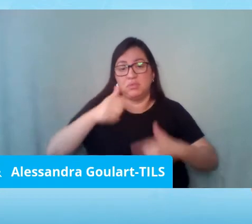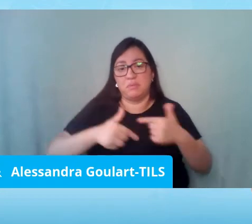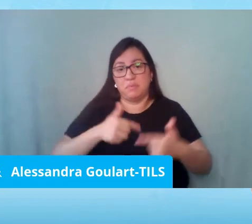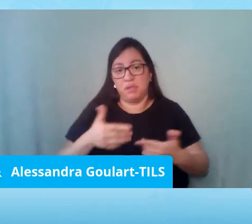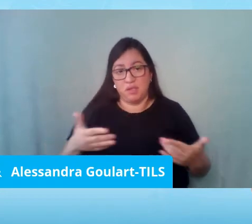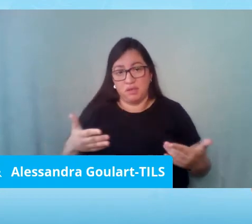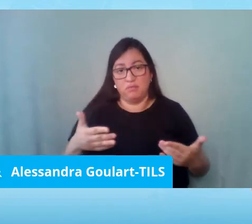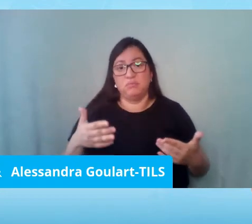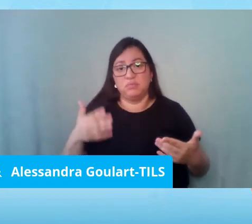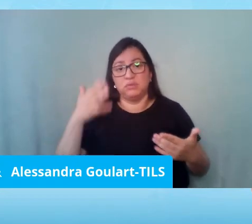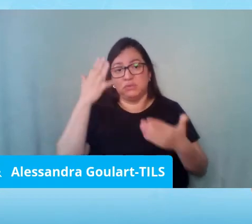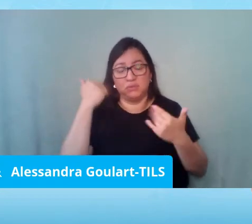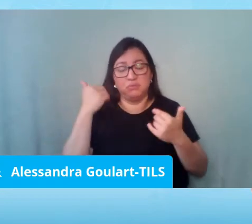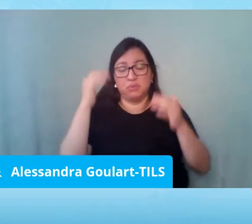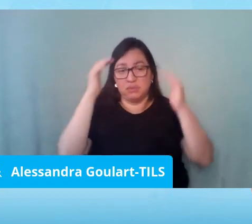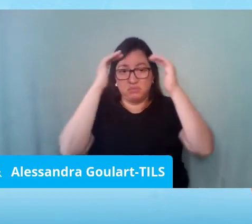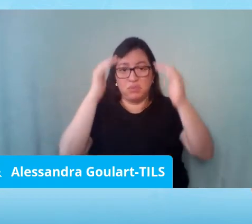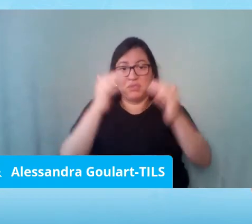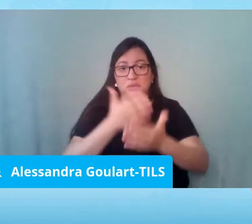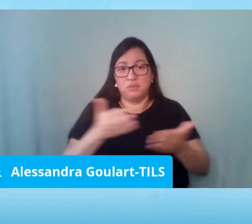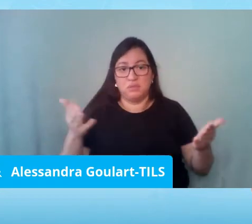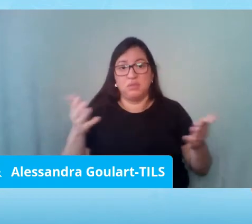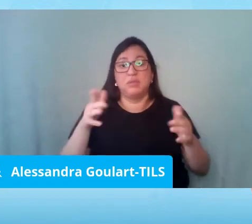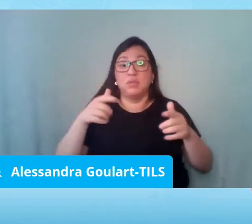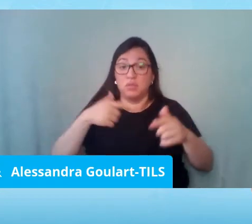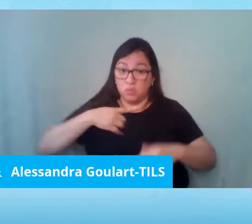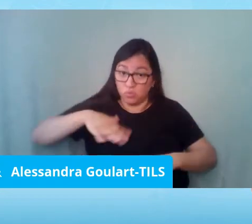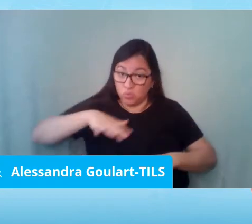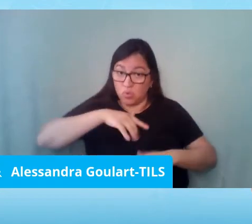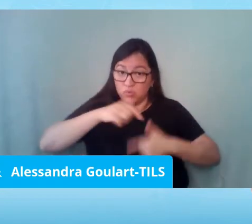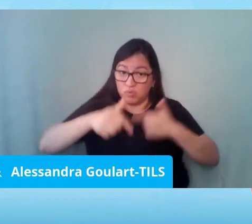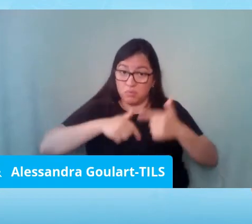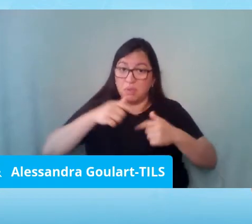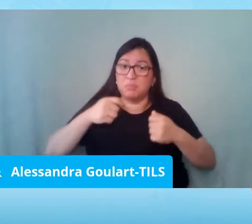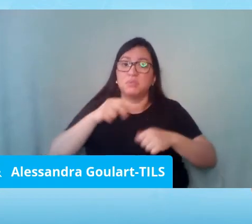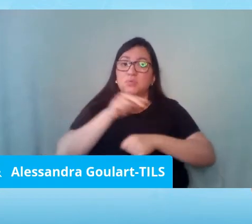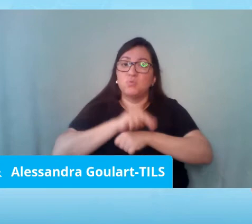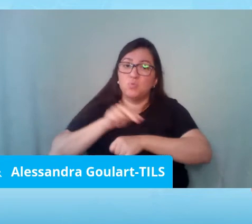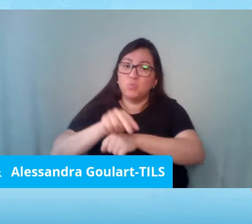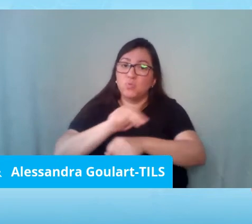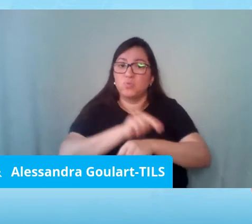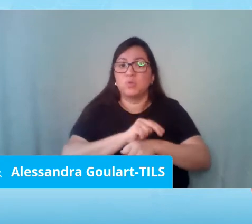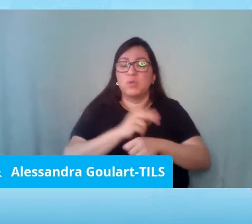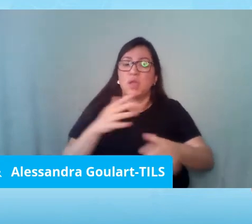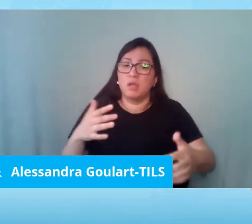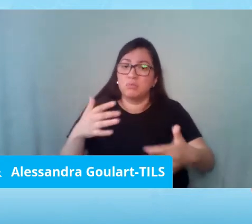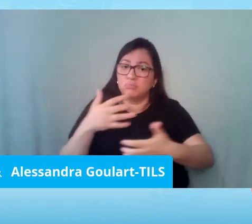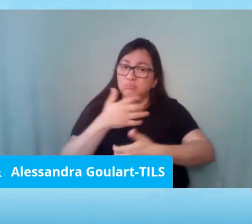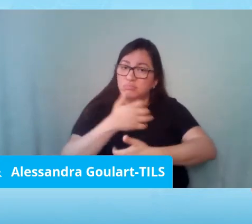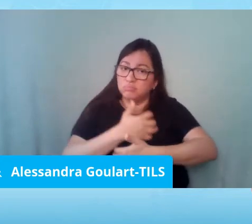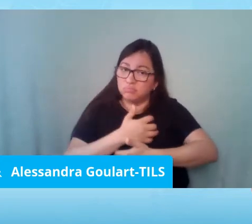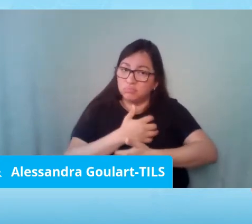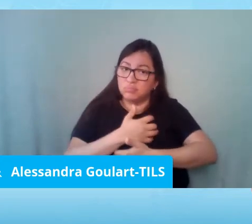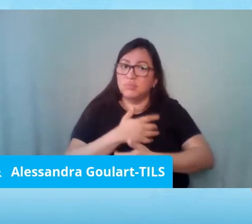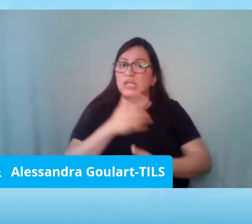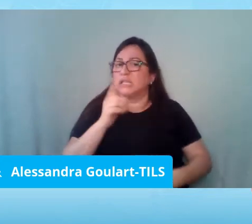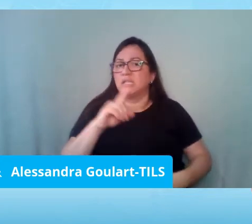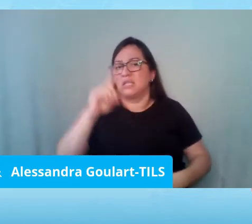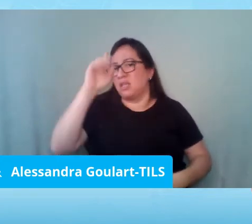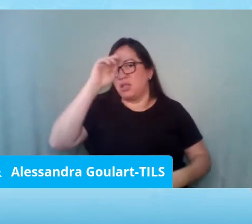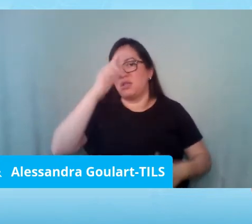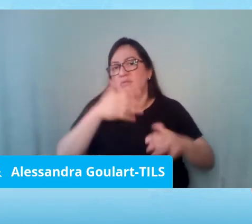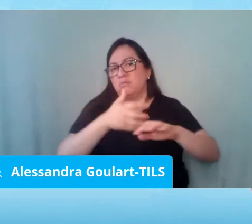nossas unidades, elas precisam ser espaços de cuidado, né? As pessoas, elas procuram as unidades por isso, né? Por alguma questão